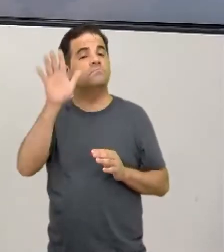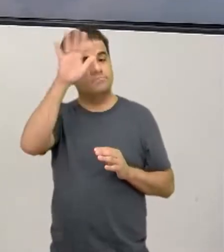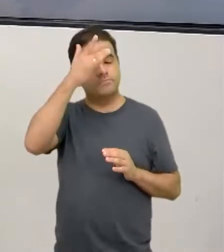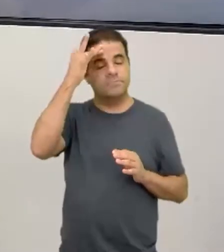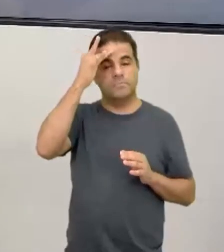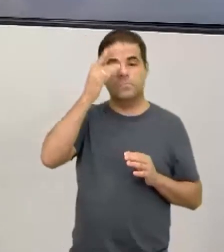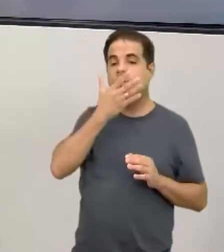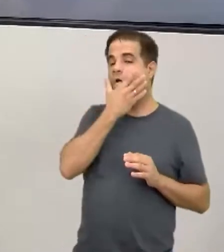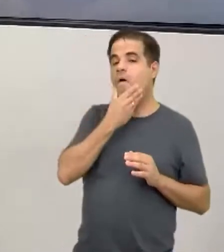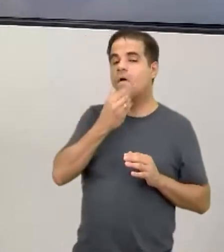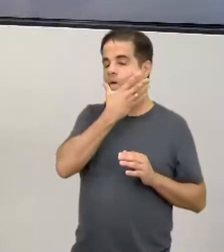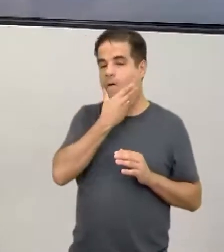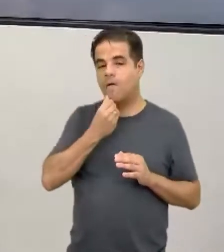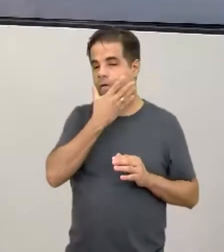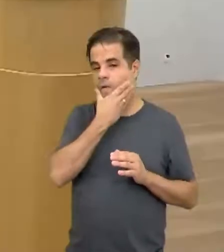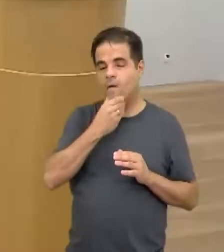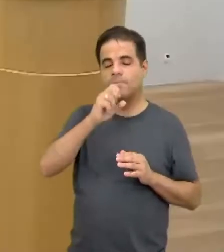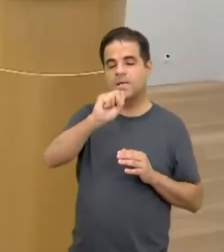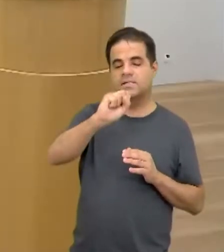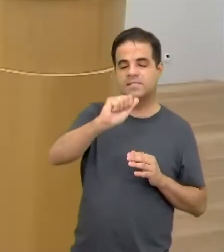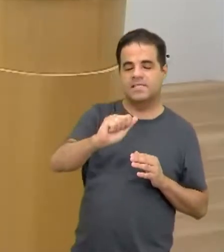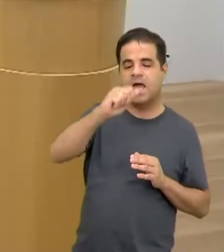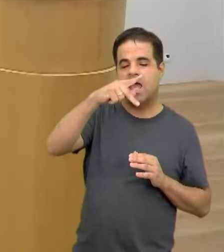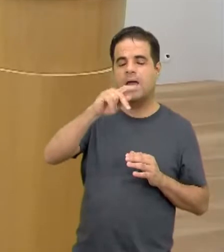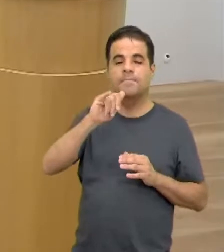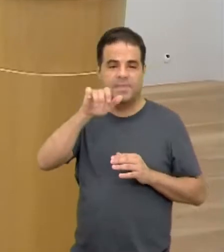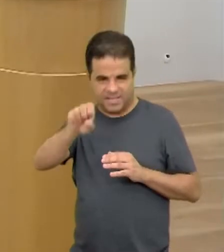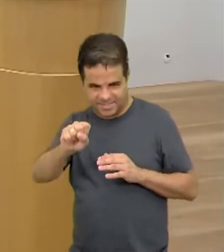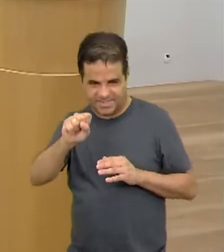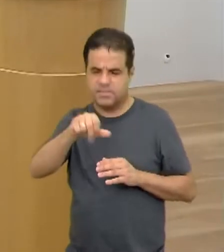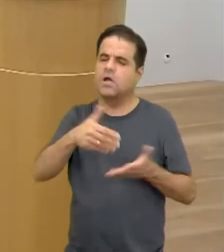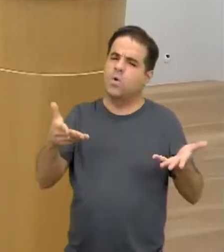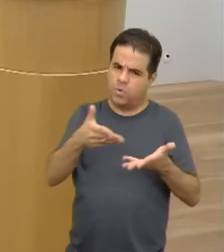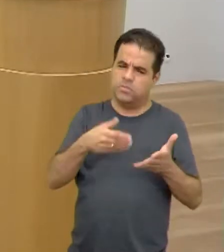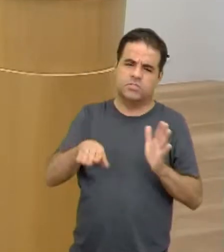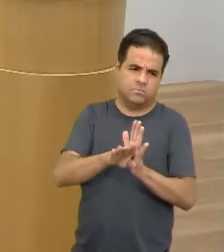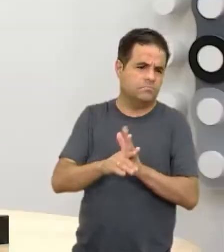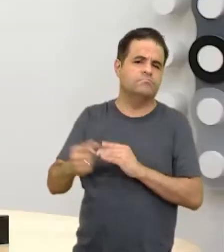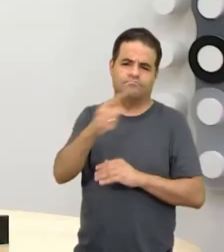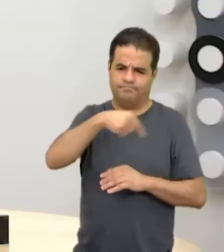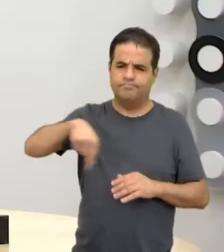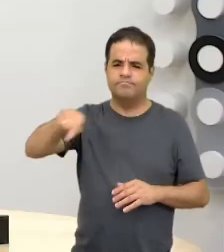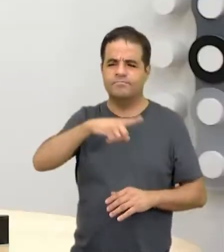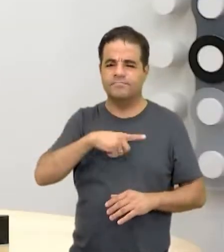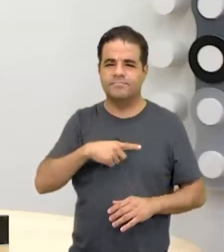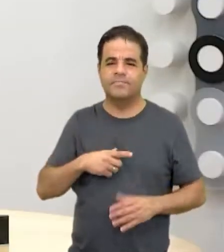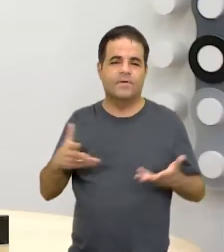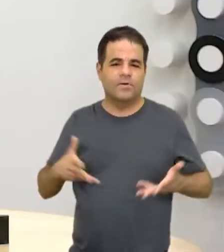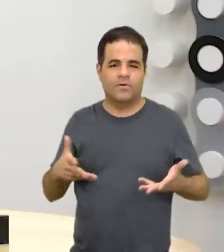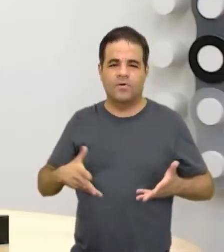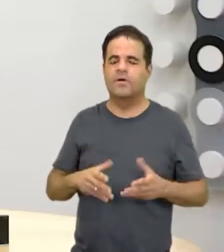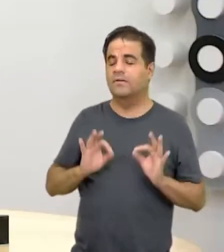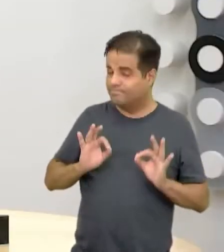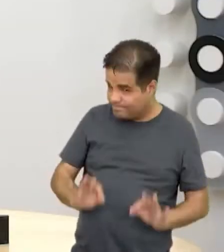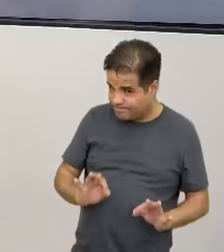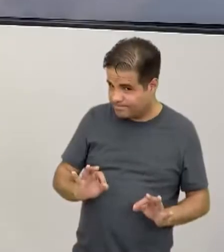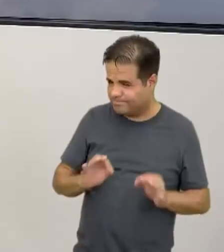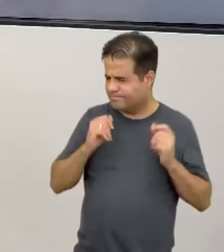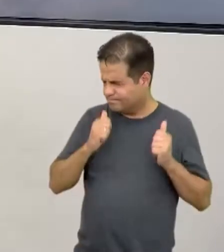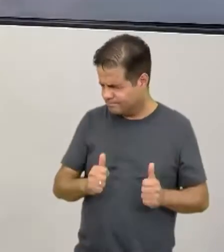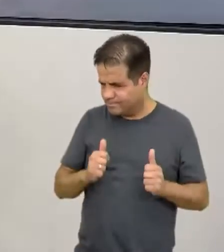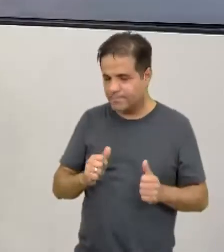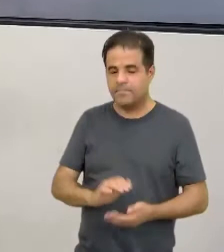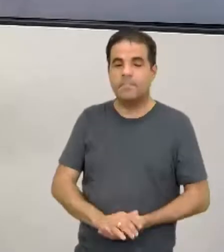humana do Homo sapiens sapiens. Até chegar ao que tem agora. Até chegar ao que tem agora. Tristeza, né? É isso